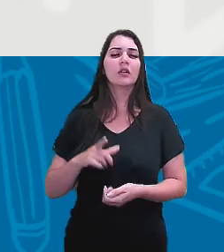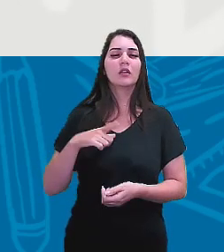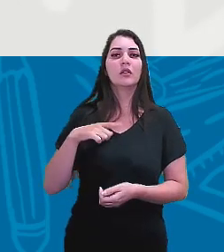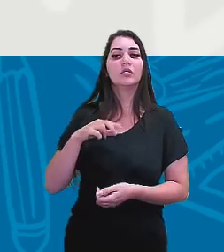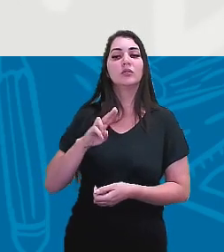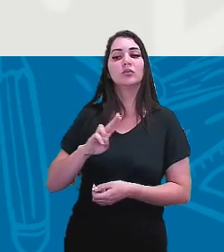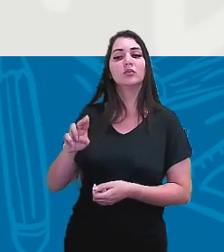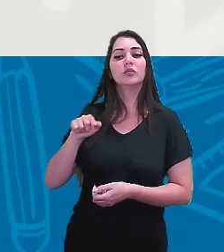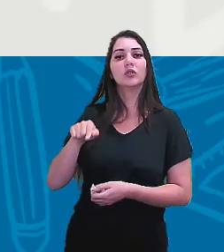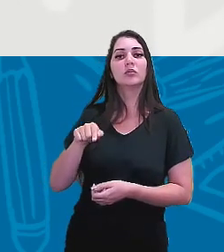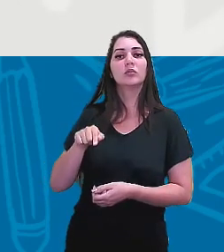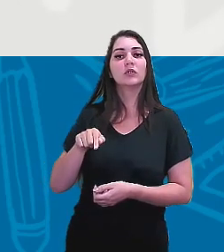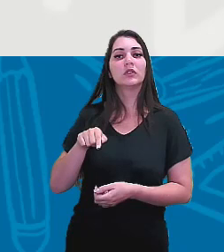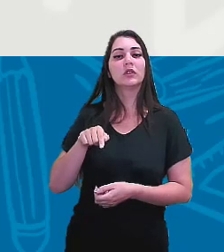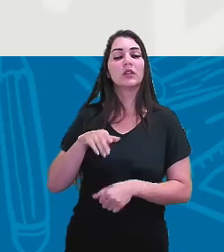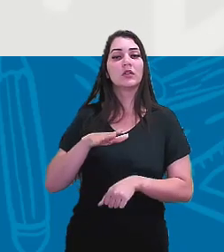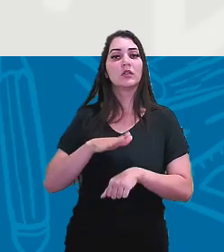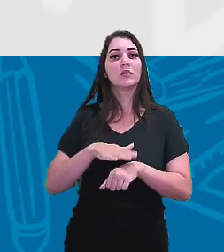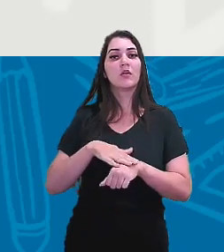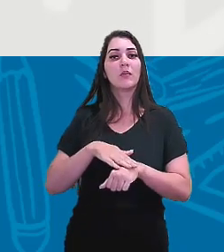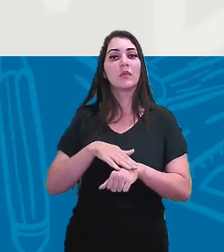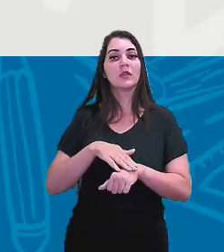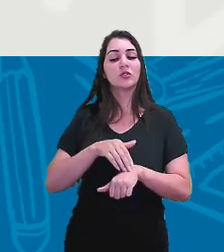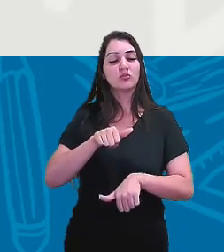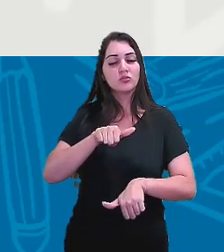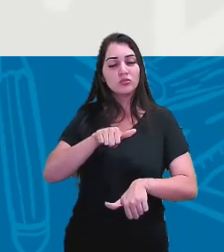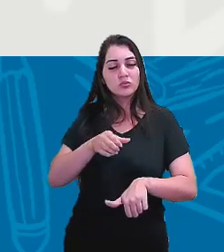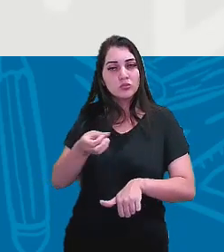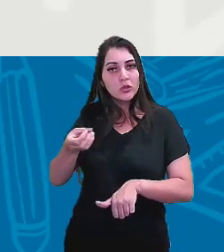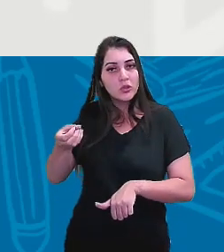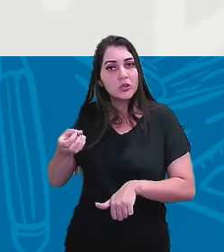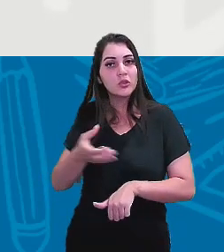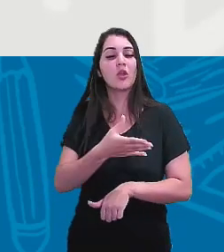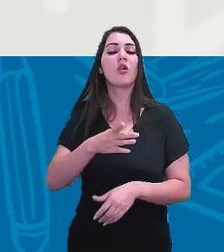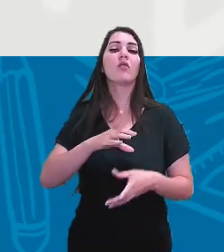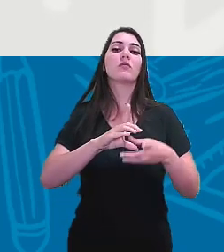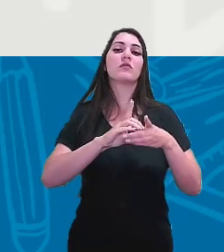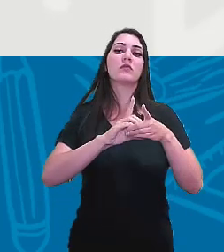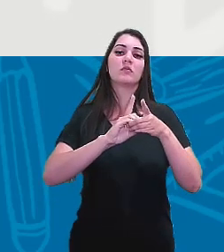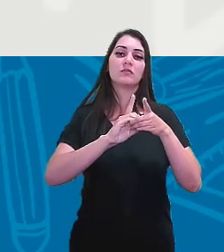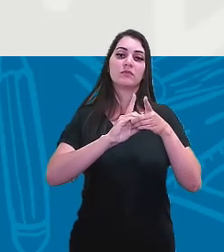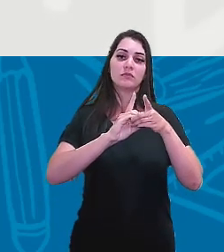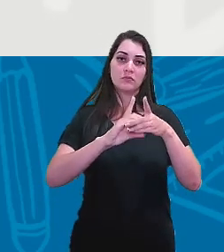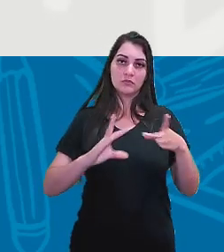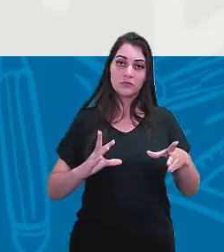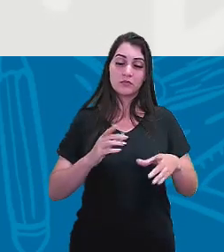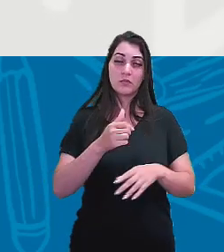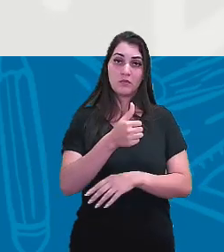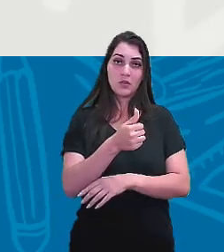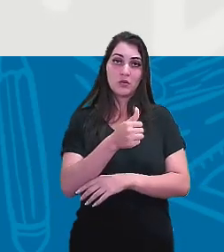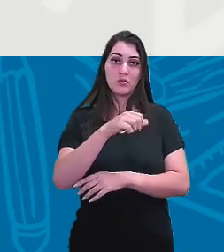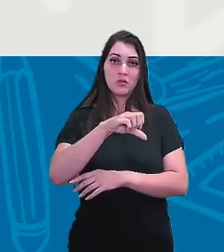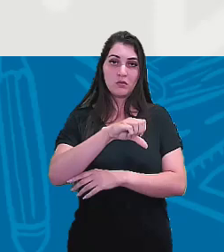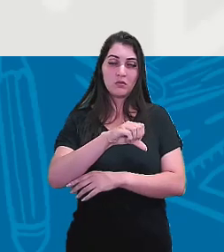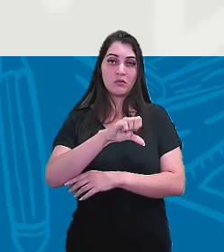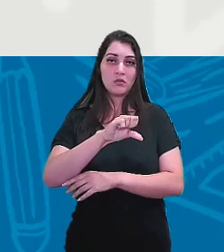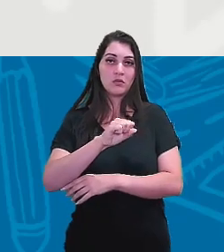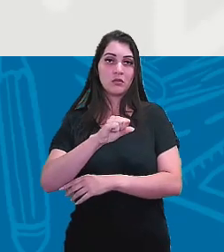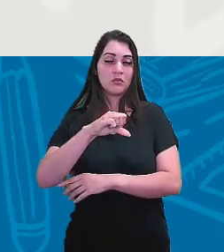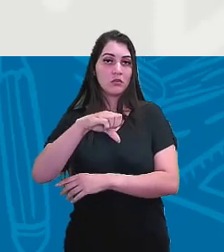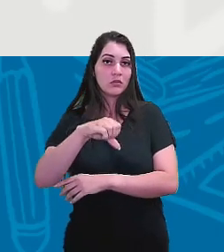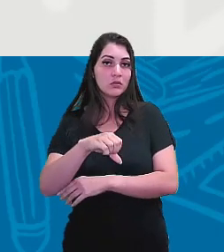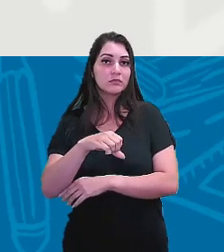de período da redemocratização. Então, em 1989, há a